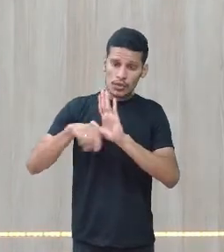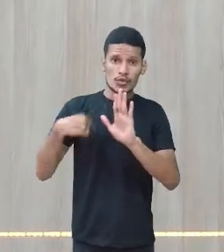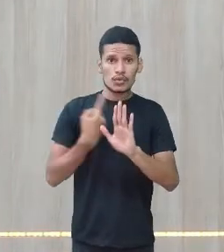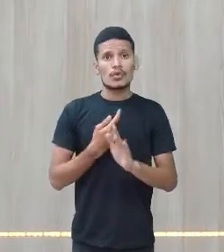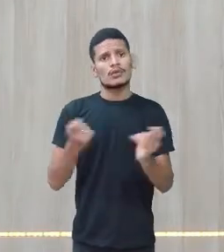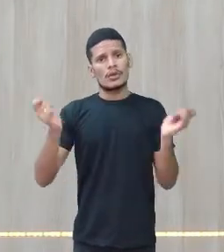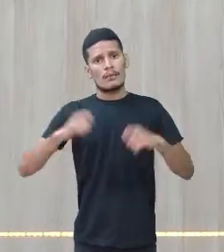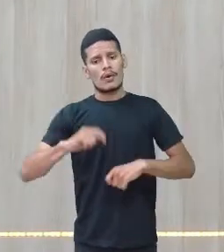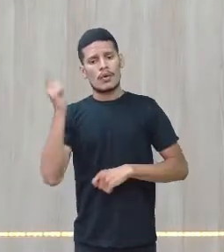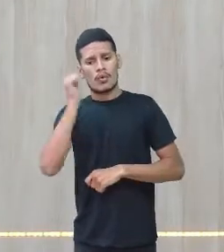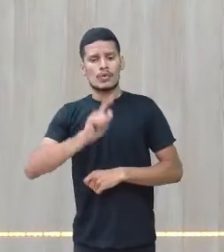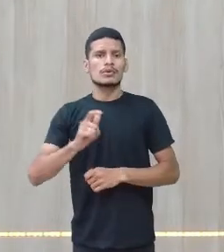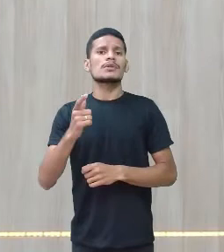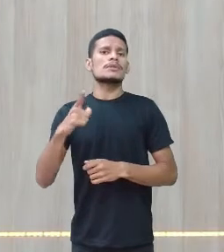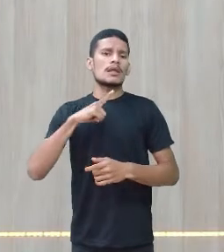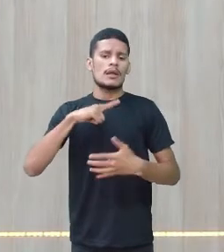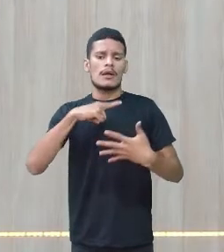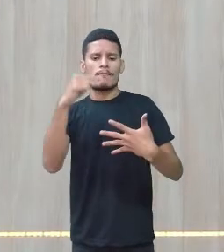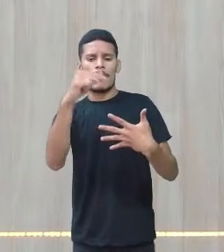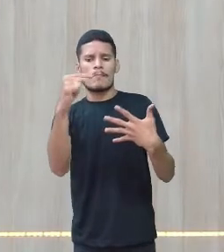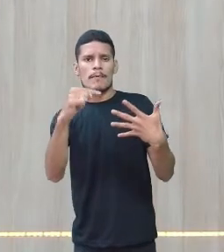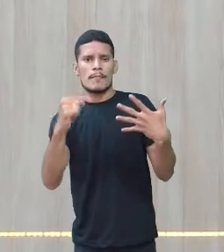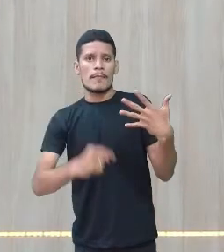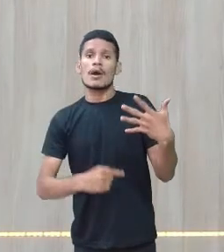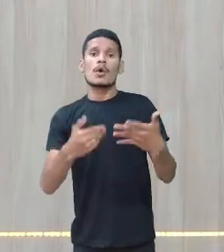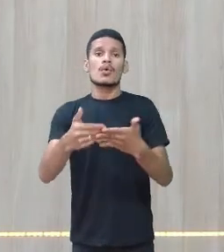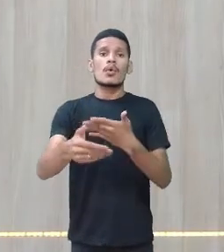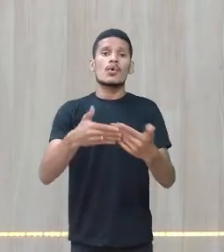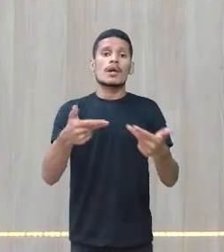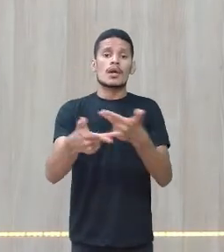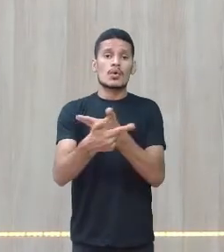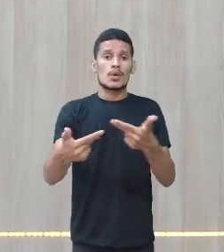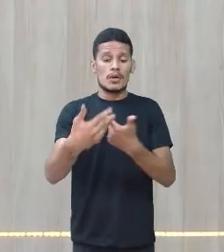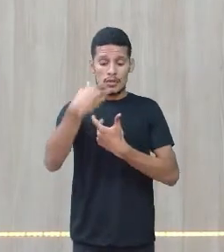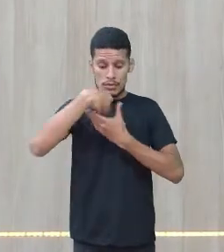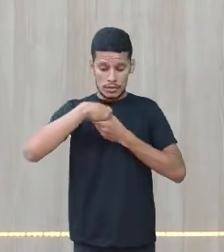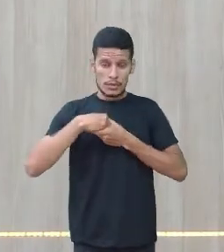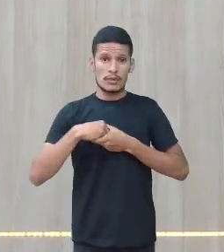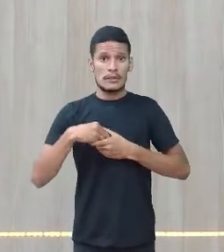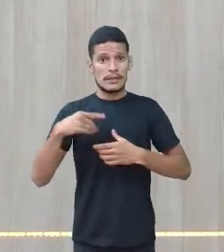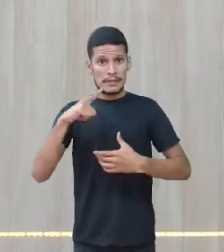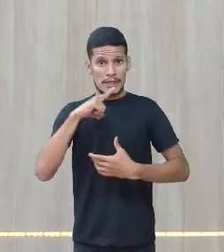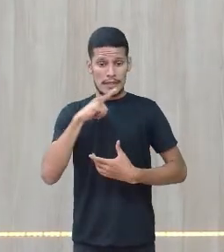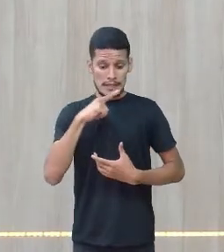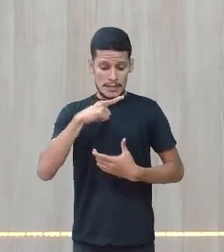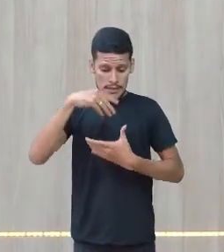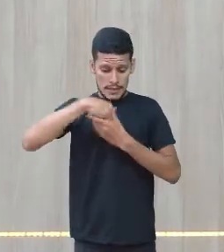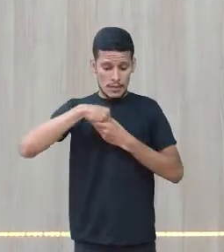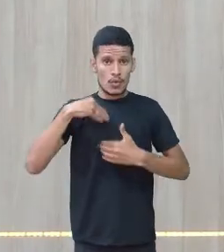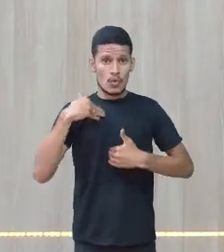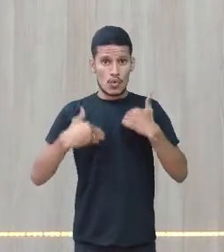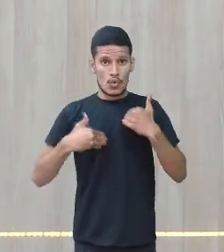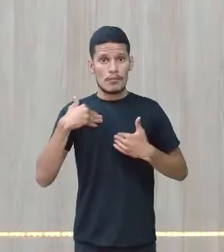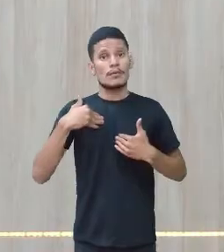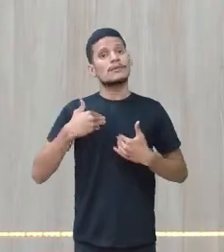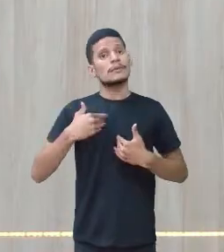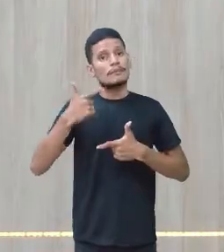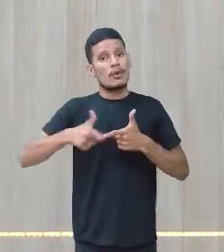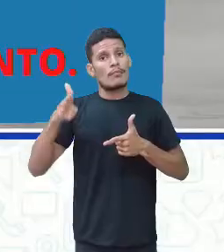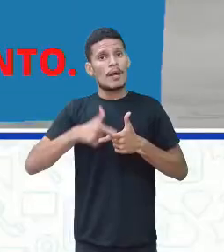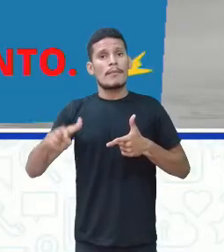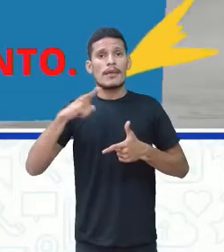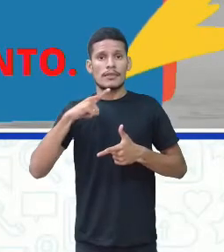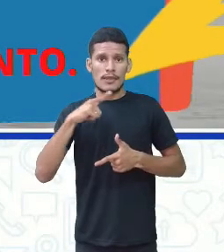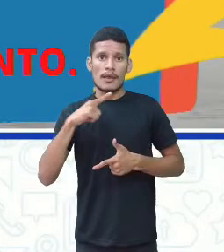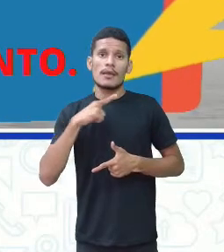conseguir envolver um monte de coisa. Então, qualquer substância que, ao ser introduzido no meu organismo, interfere